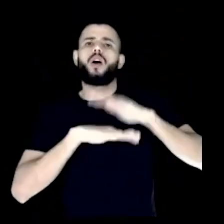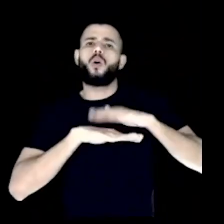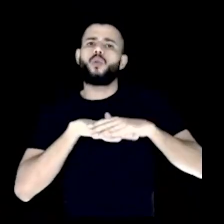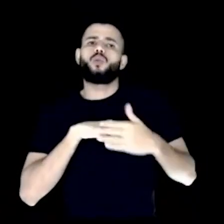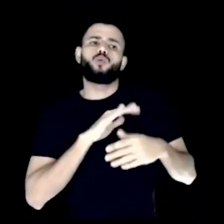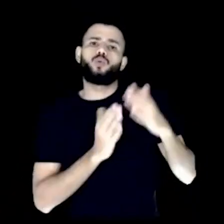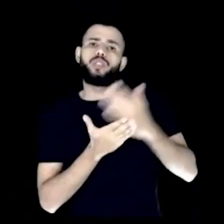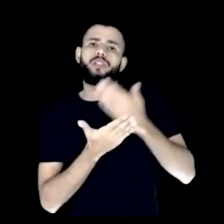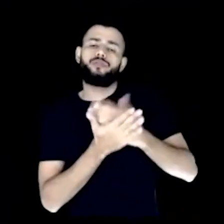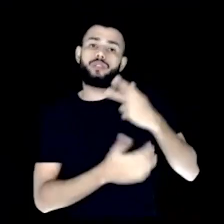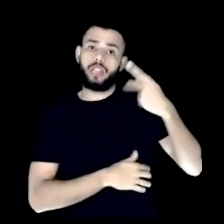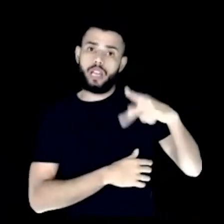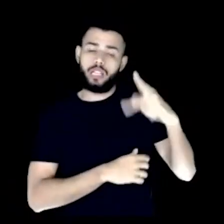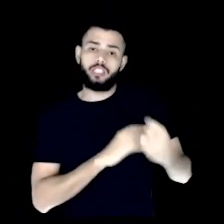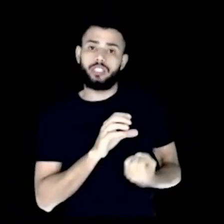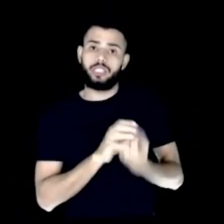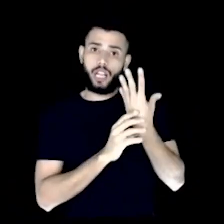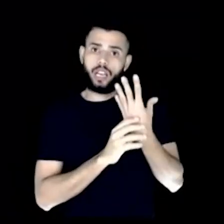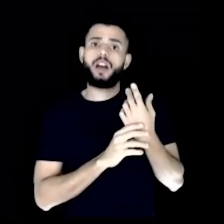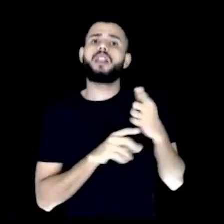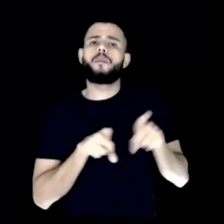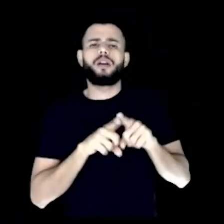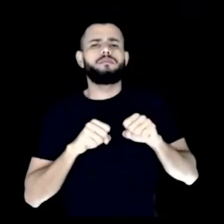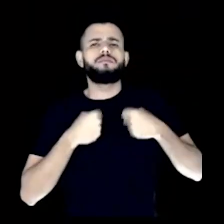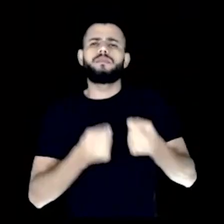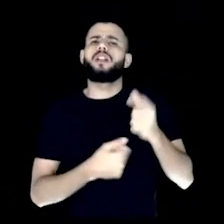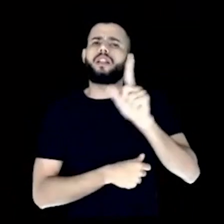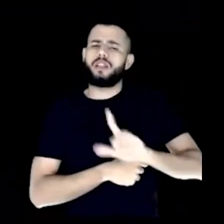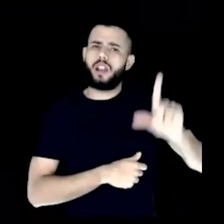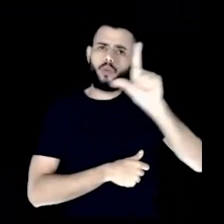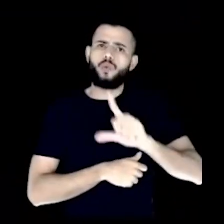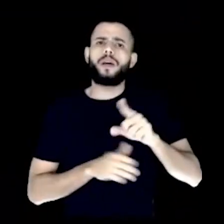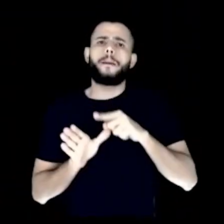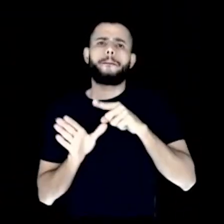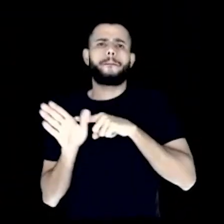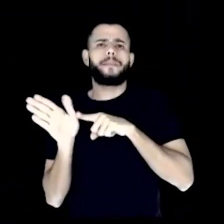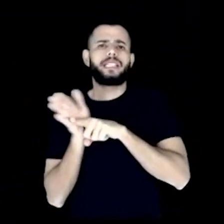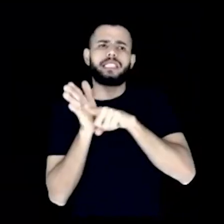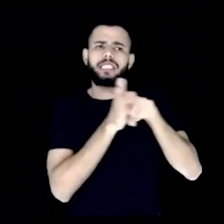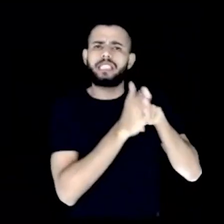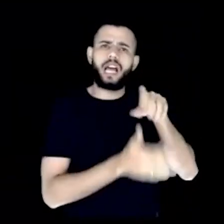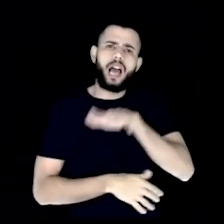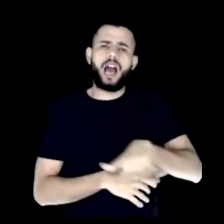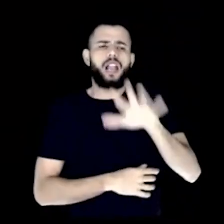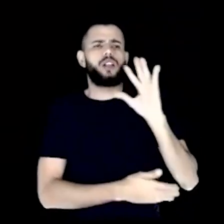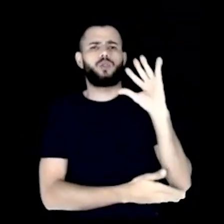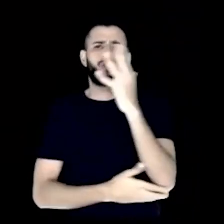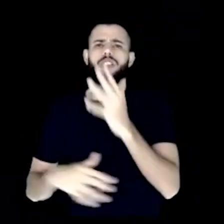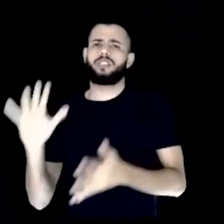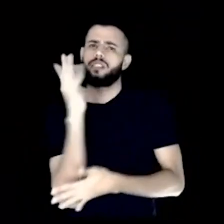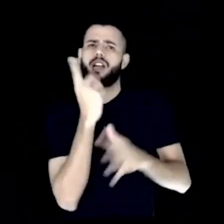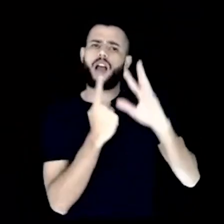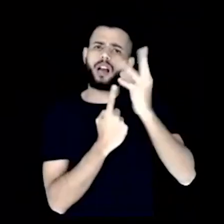astrólogo, ele é autor de Frontispício, que é seu livro de estreia. Ele também se dedica, além da literatura, a pesquisas na área da